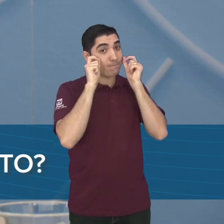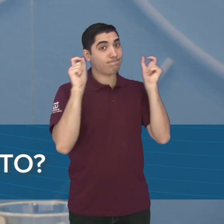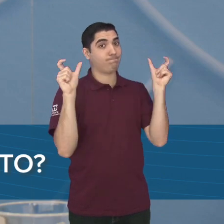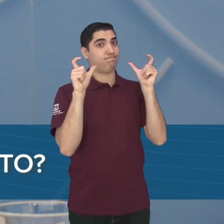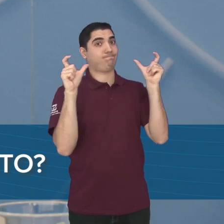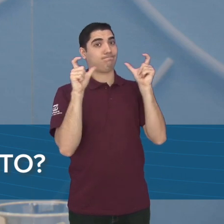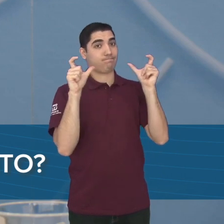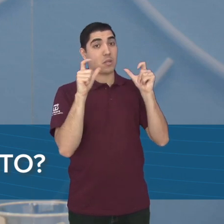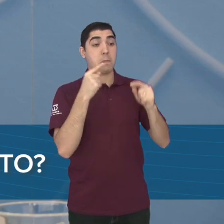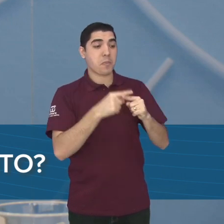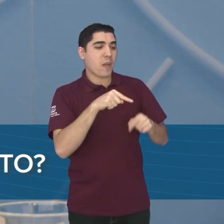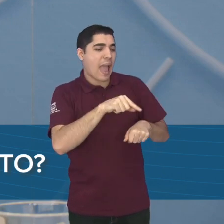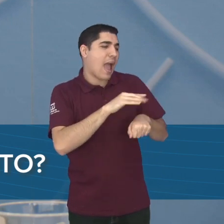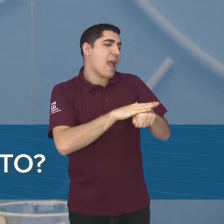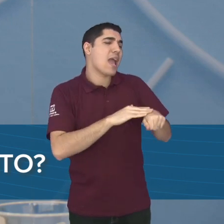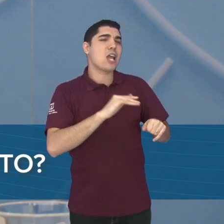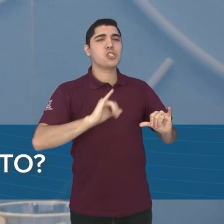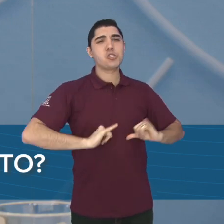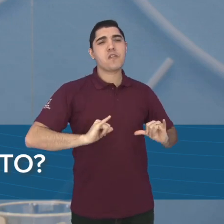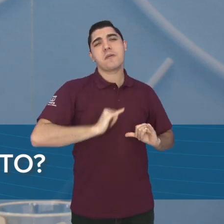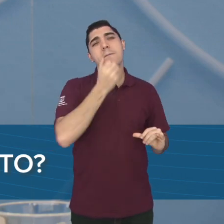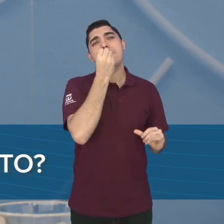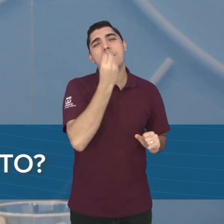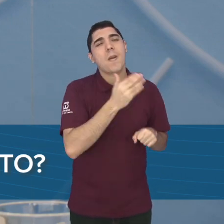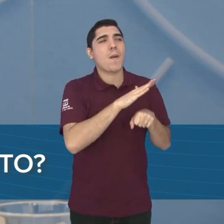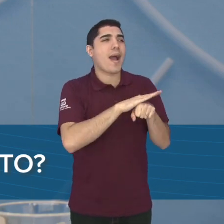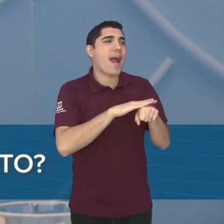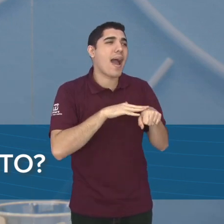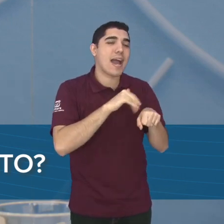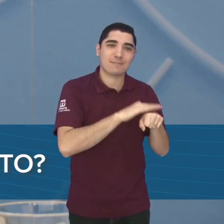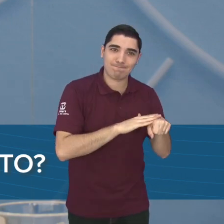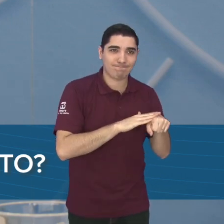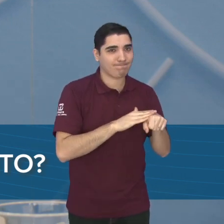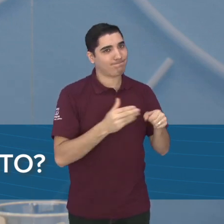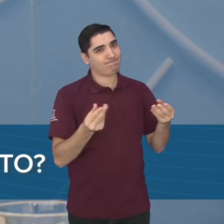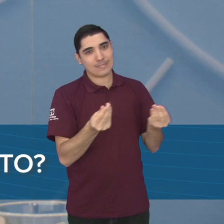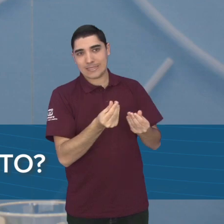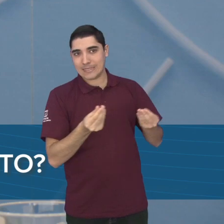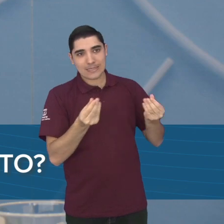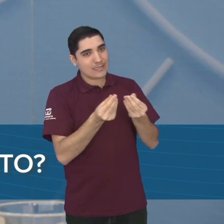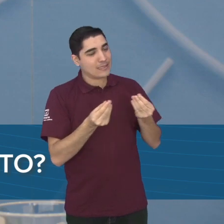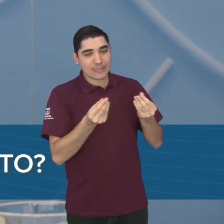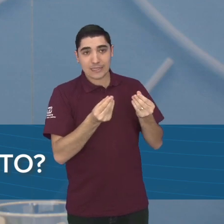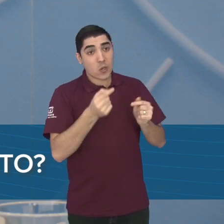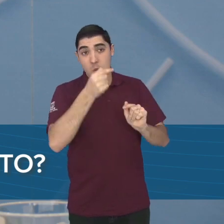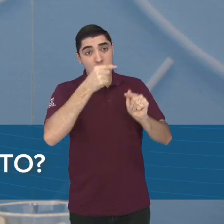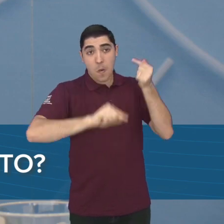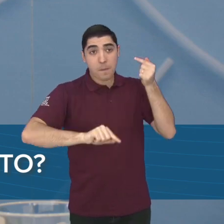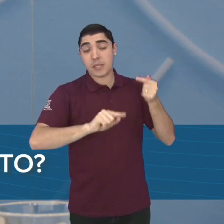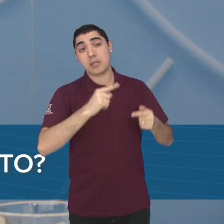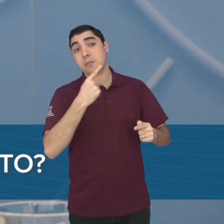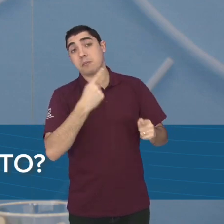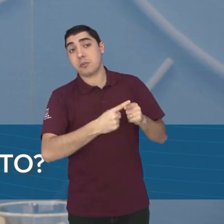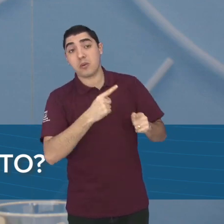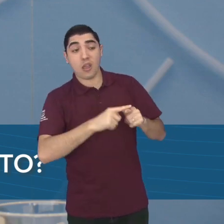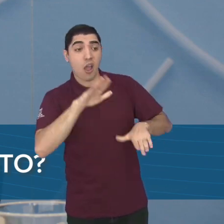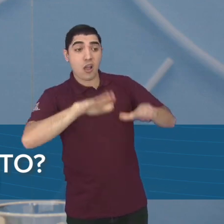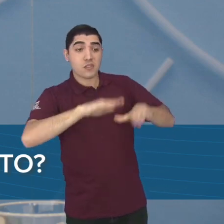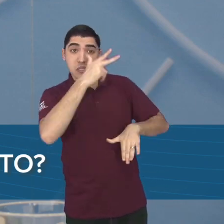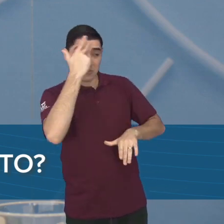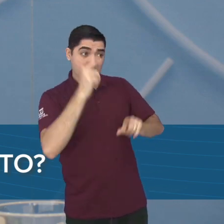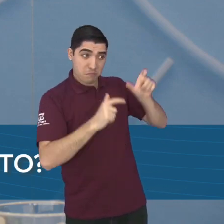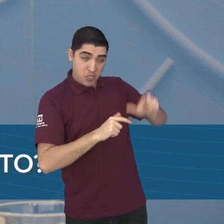olhos, né, de pensar no romantismo como um movimento que busca talvez um ideal de alguém que sofre de forma